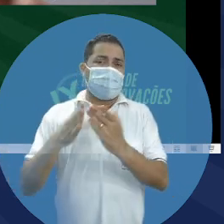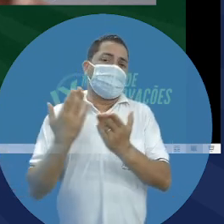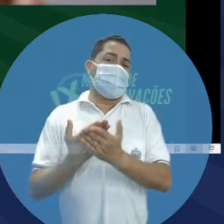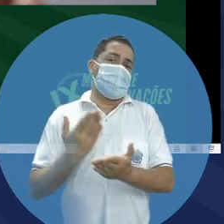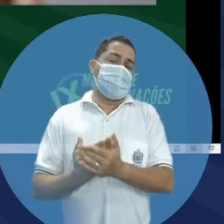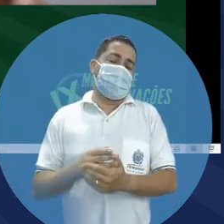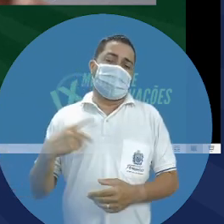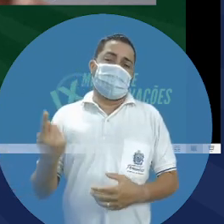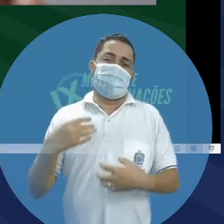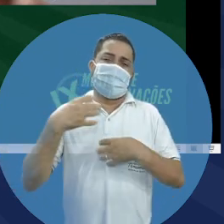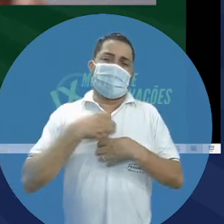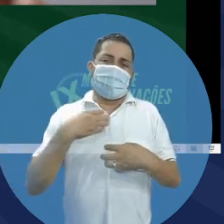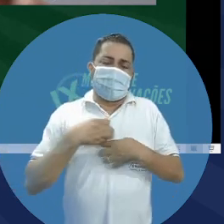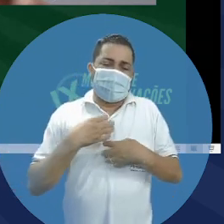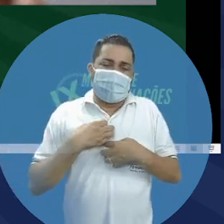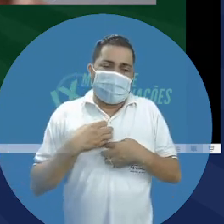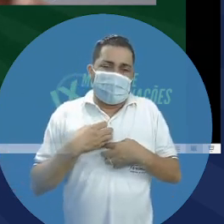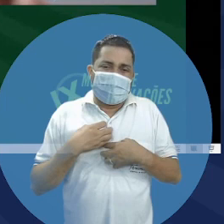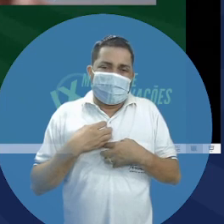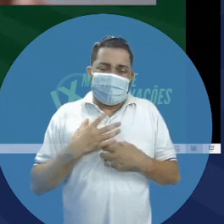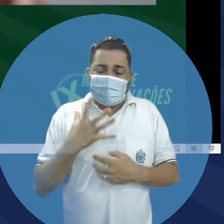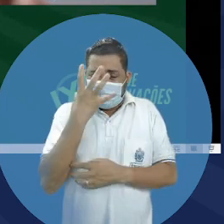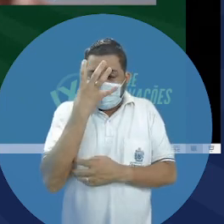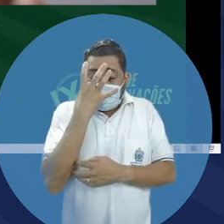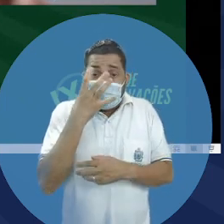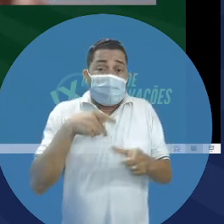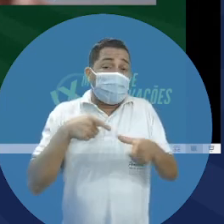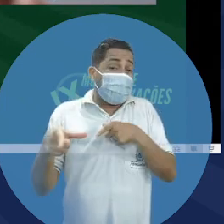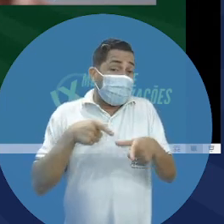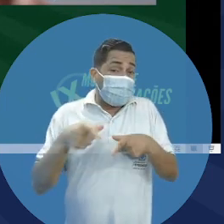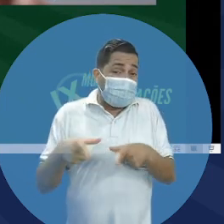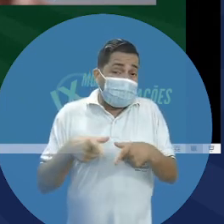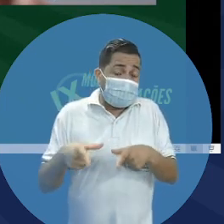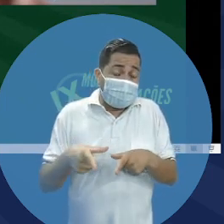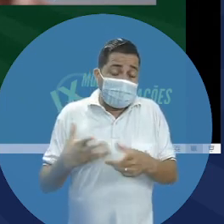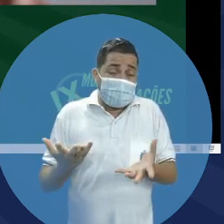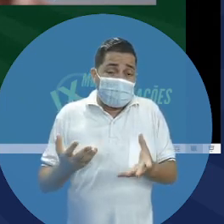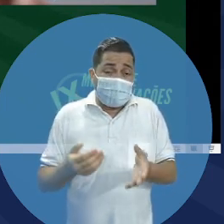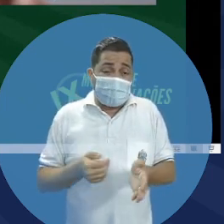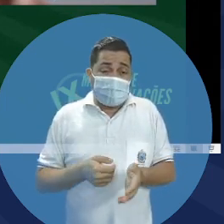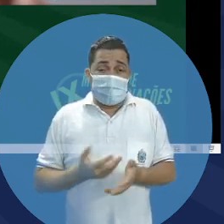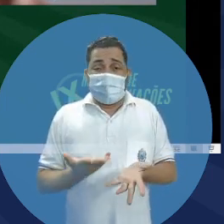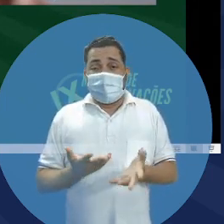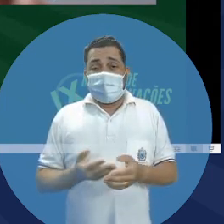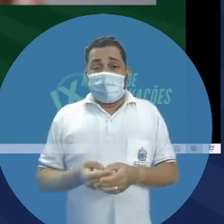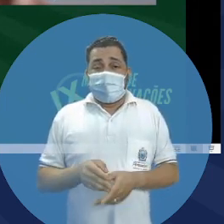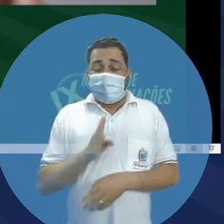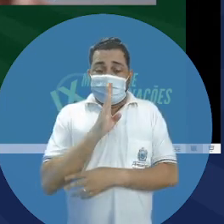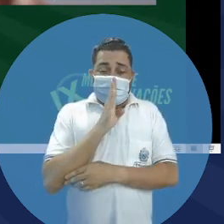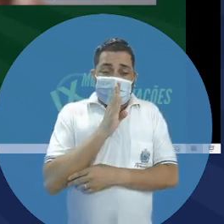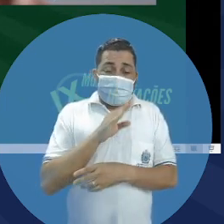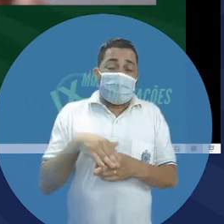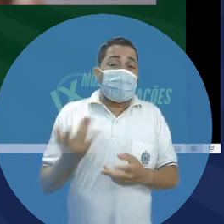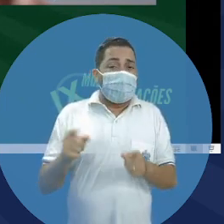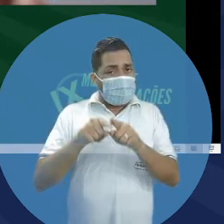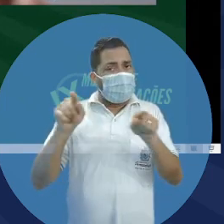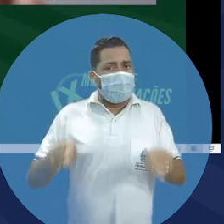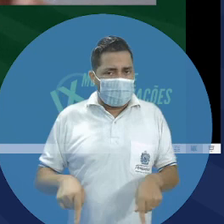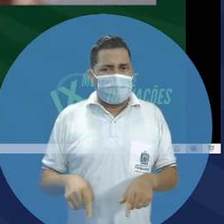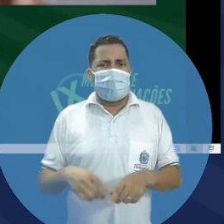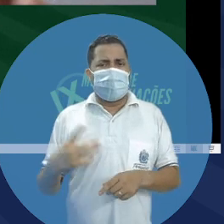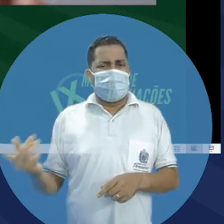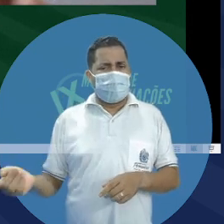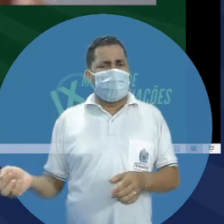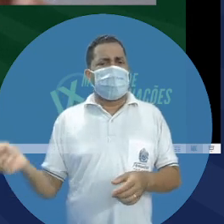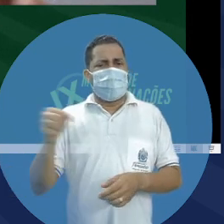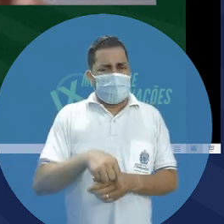pouco constrangido a trabalhar de mãos atadas. E aí, esse projeto ele veio para nos dar força,